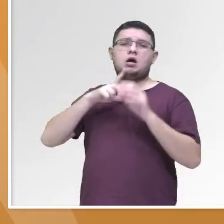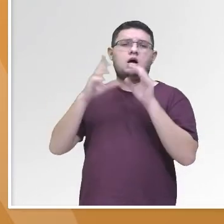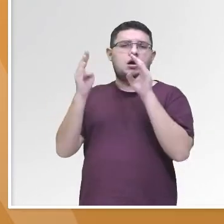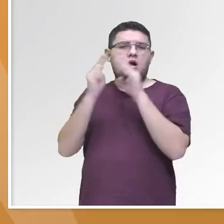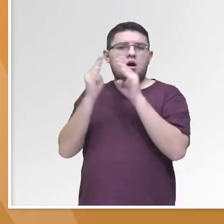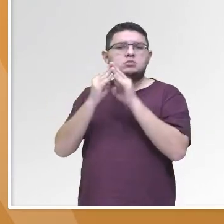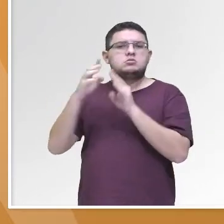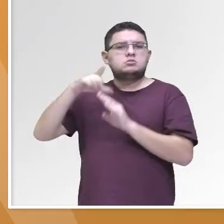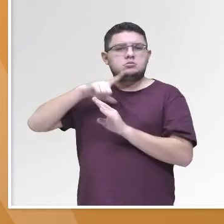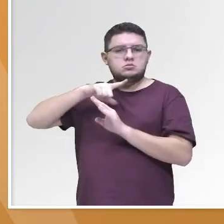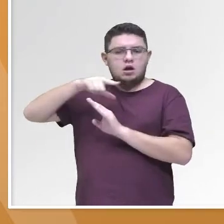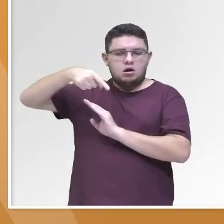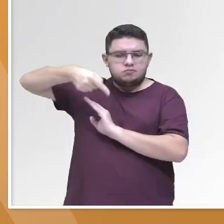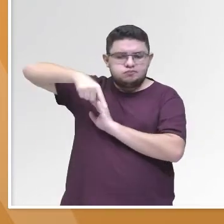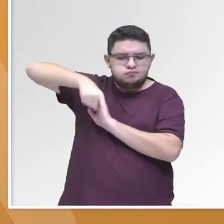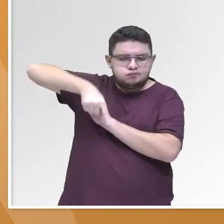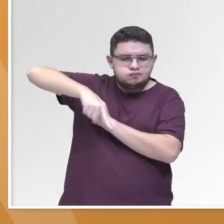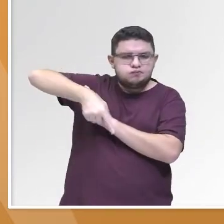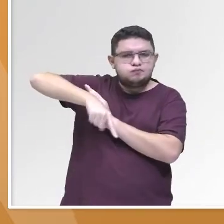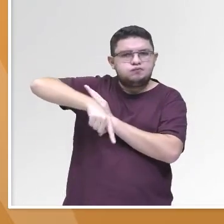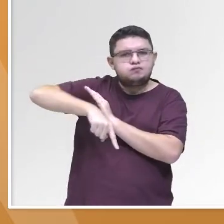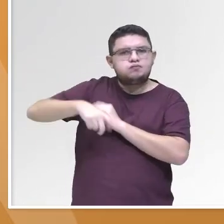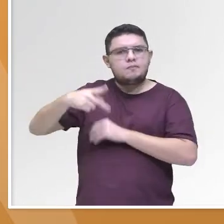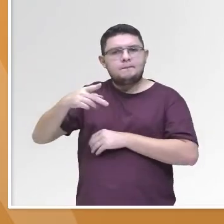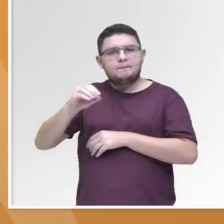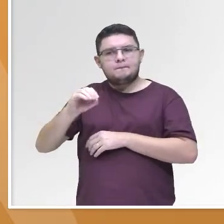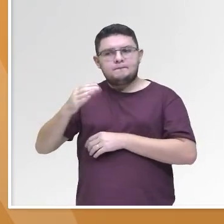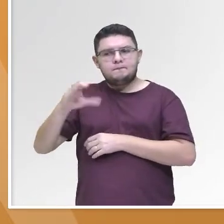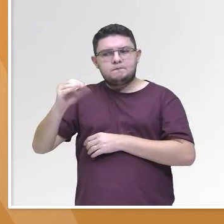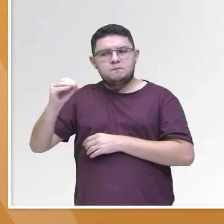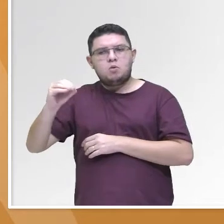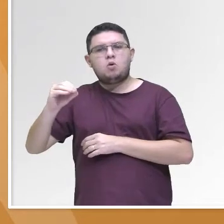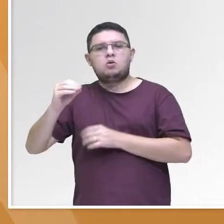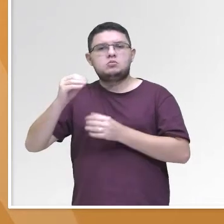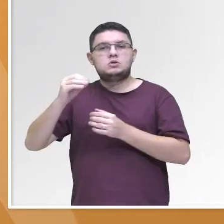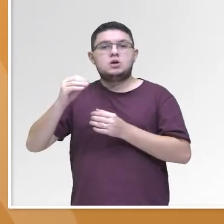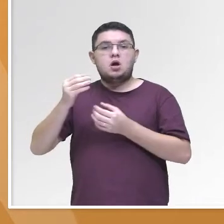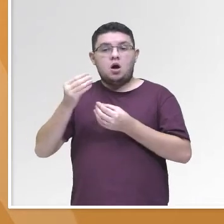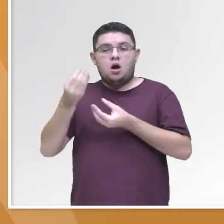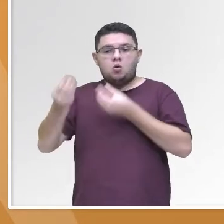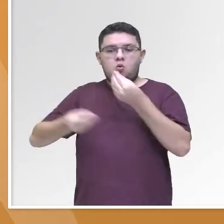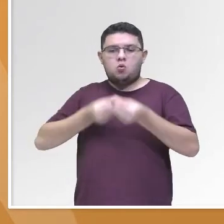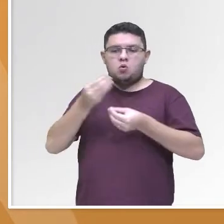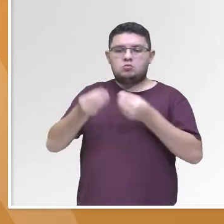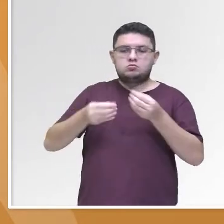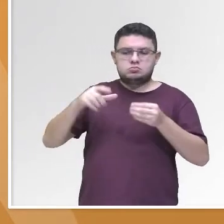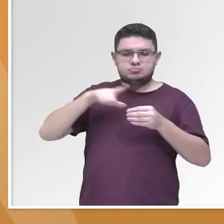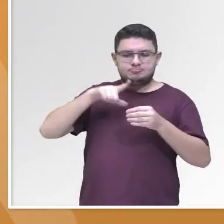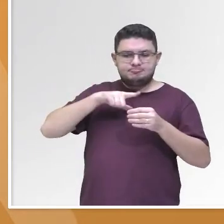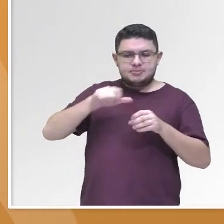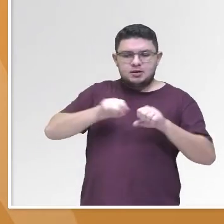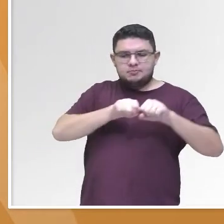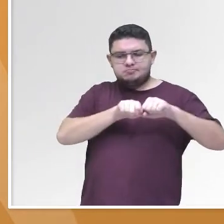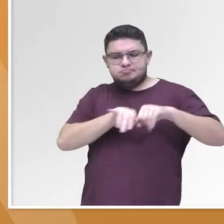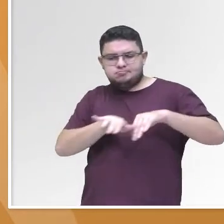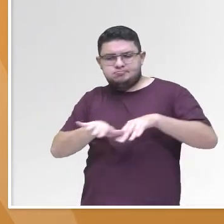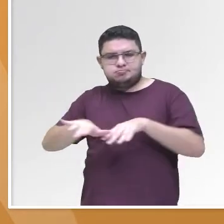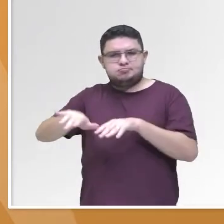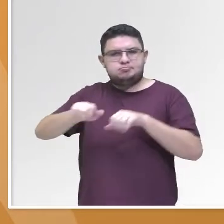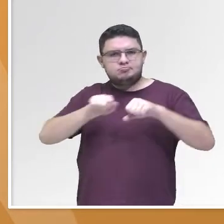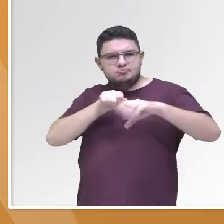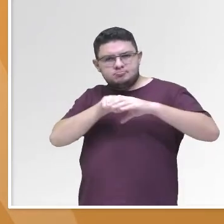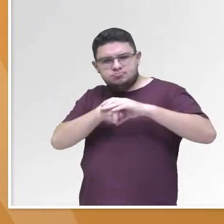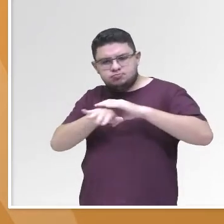e também, como a gente já até falou durante as nossas aulas, né? De onde vem a água e de vocês, muitos colocaram